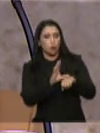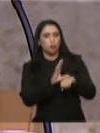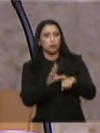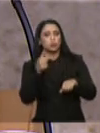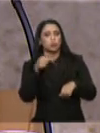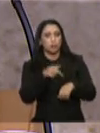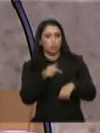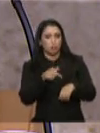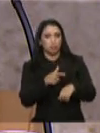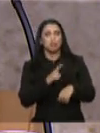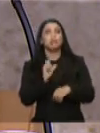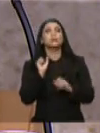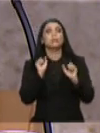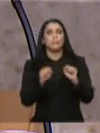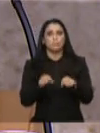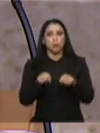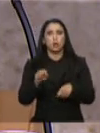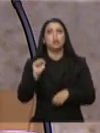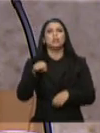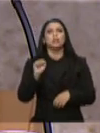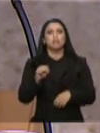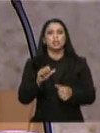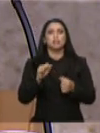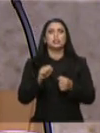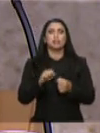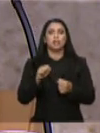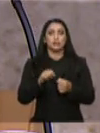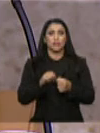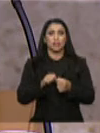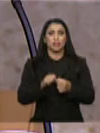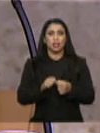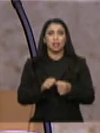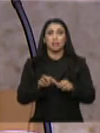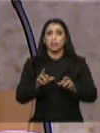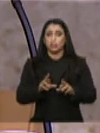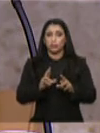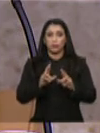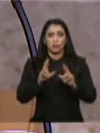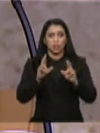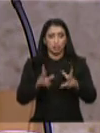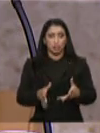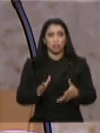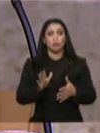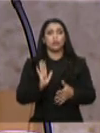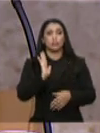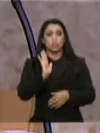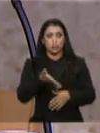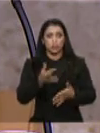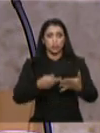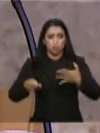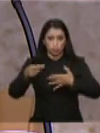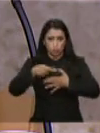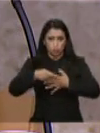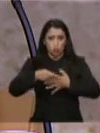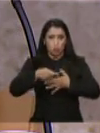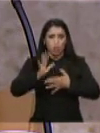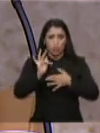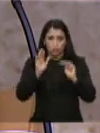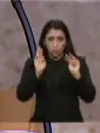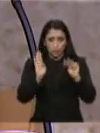elas podem, sim, impactar diretamente a coisa julgada formada em sentido contrário,